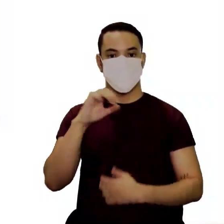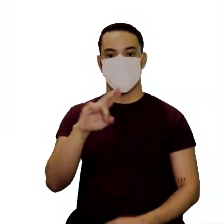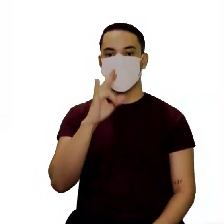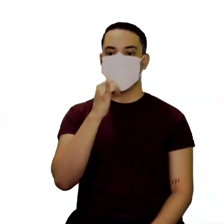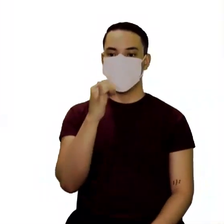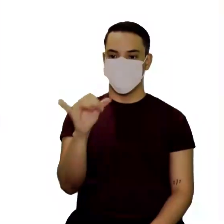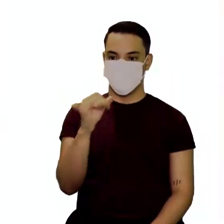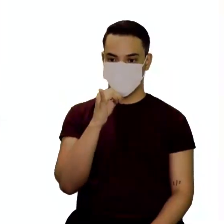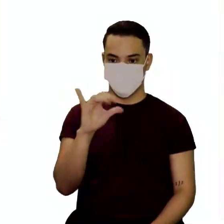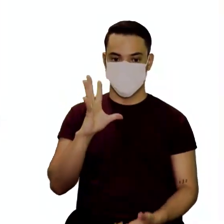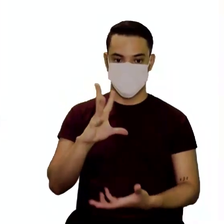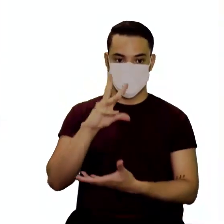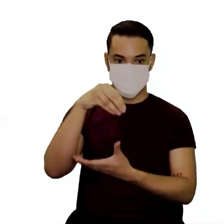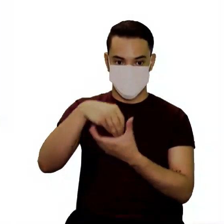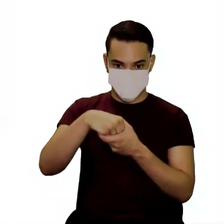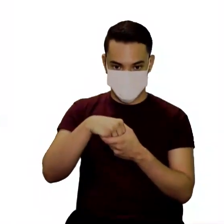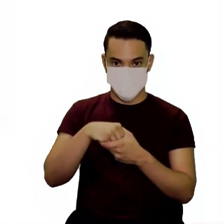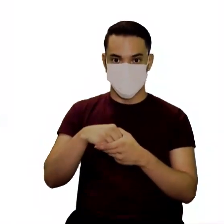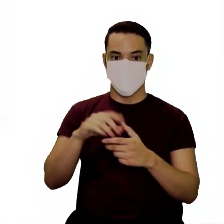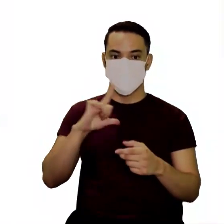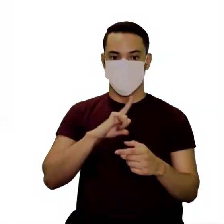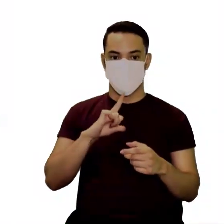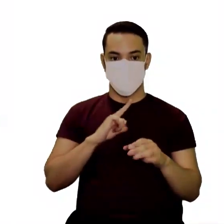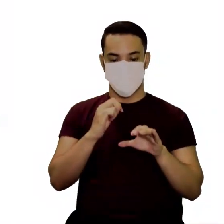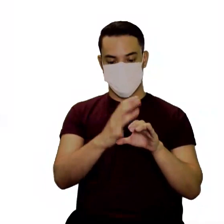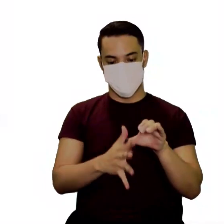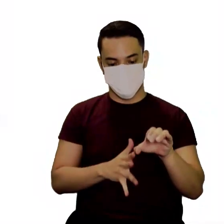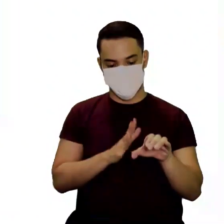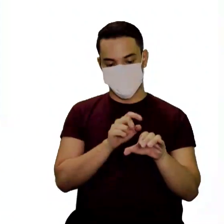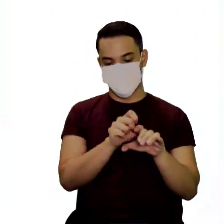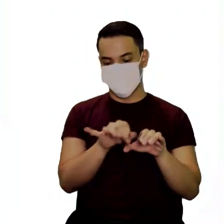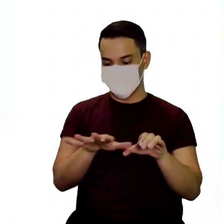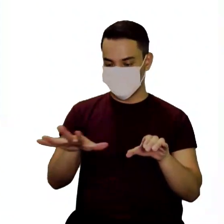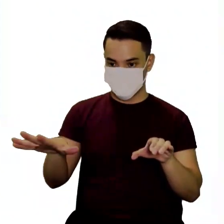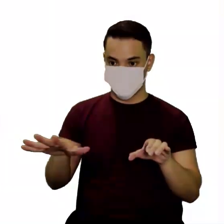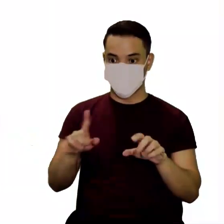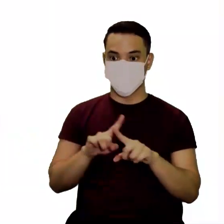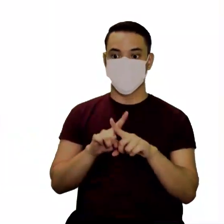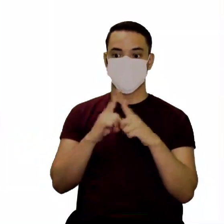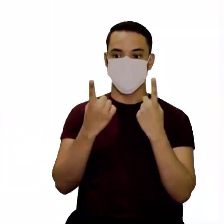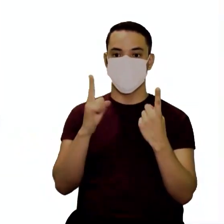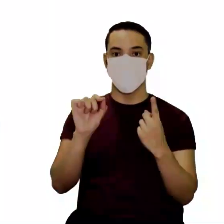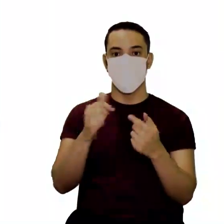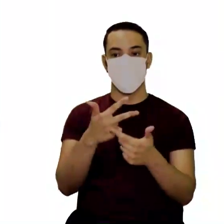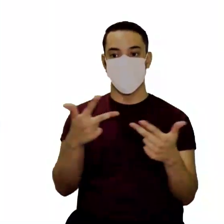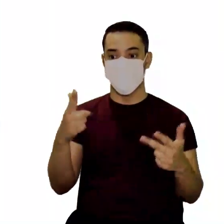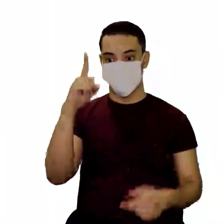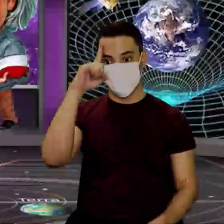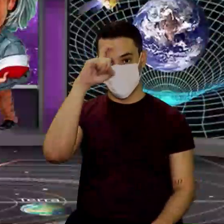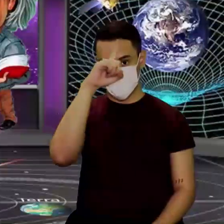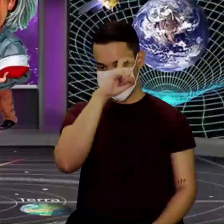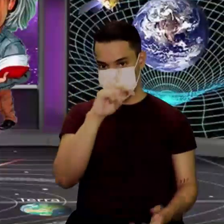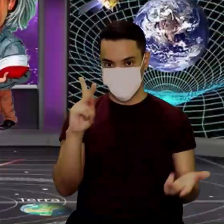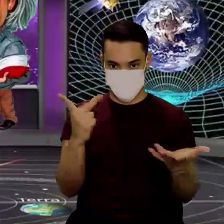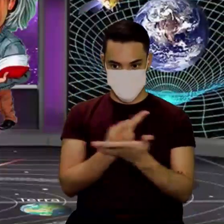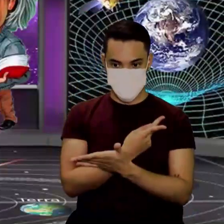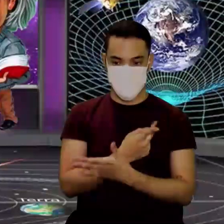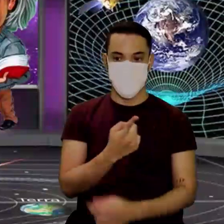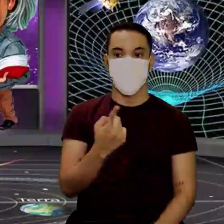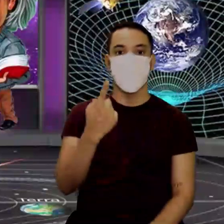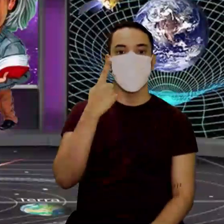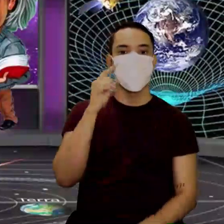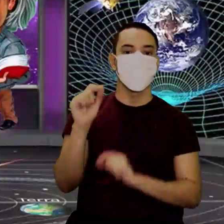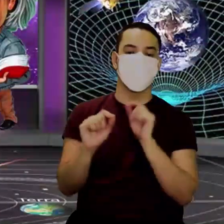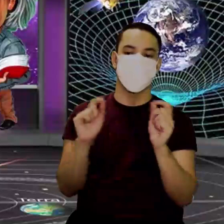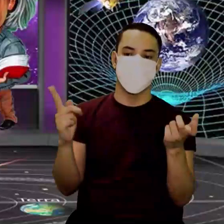passa pelo circuito, né, por esse dispositivo. Mas isso é algo bem difícil de ocorrer. Pessoal, o que